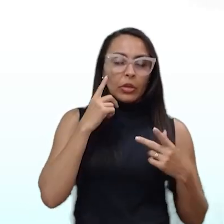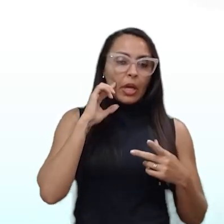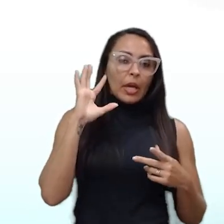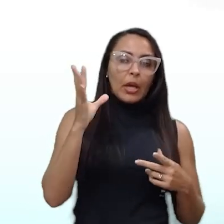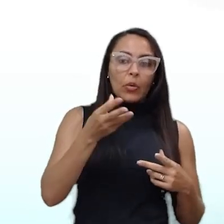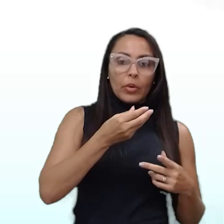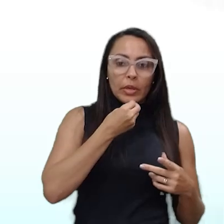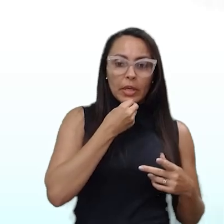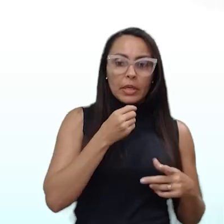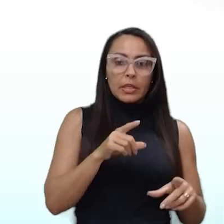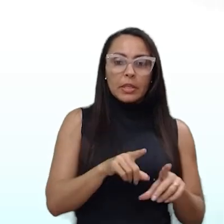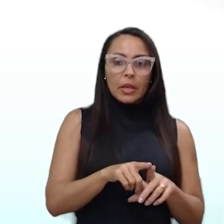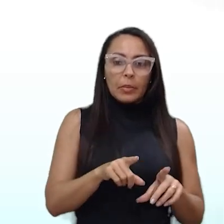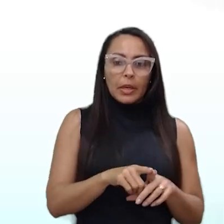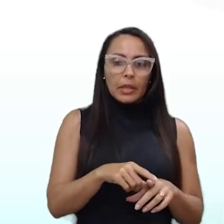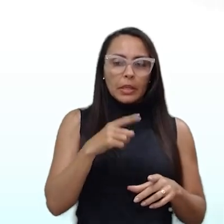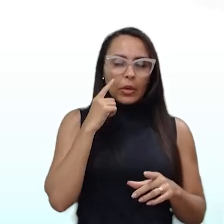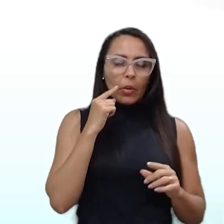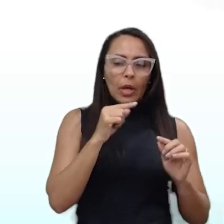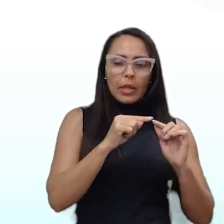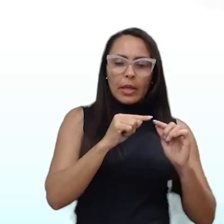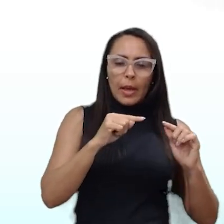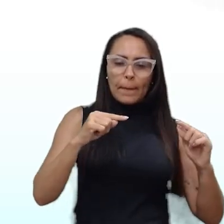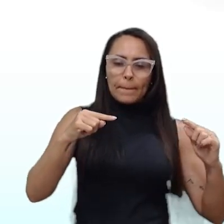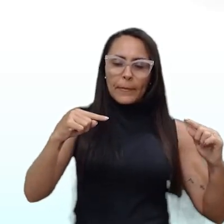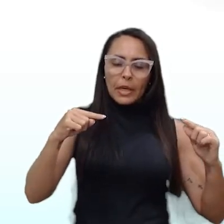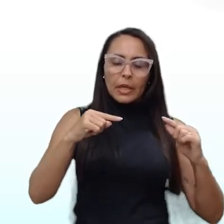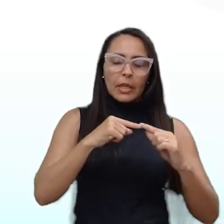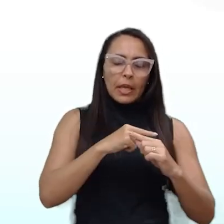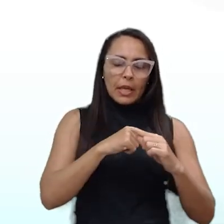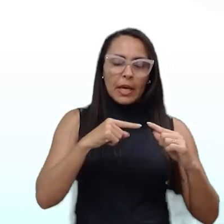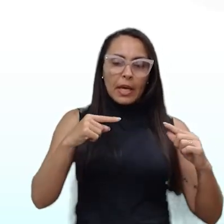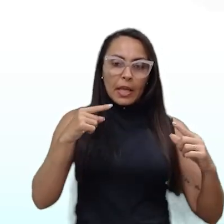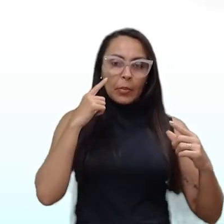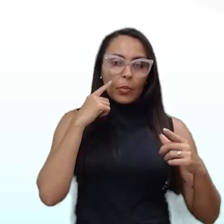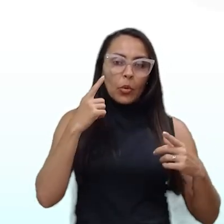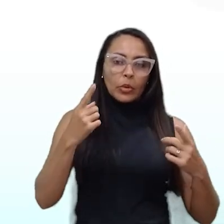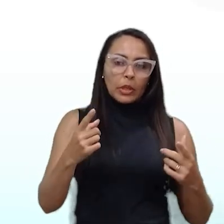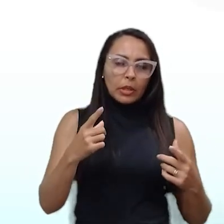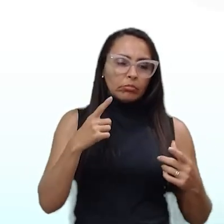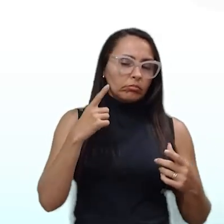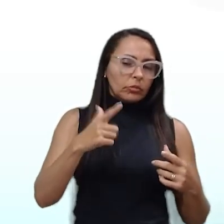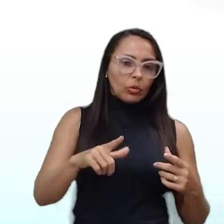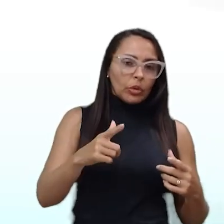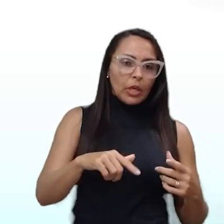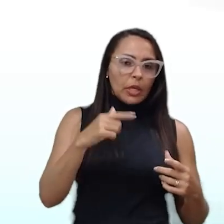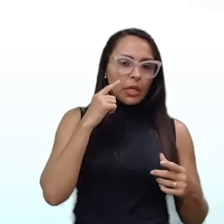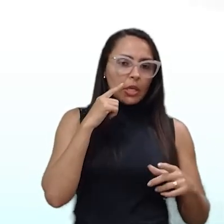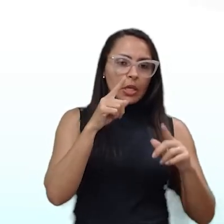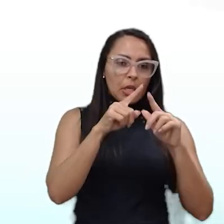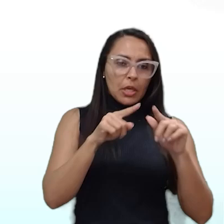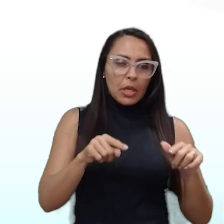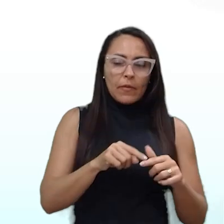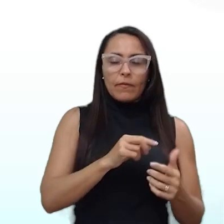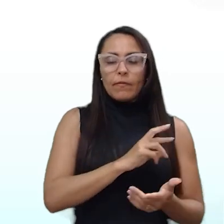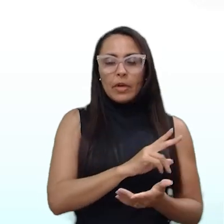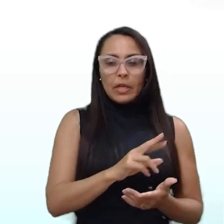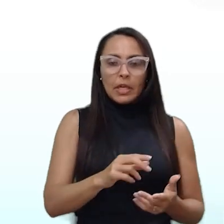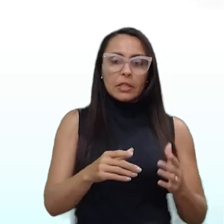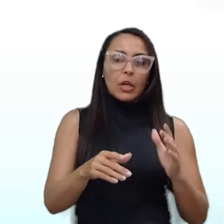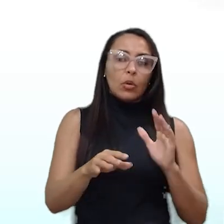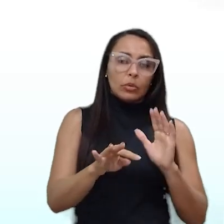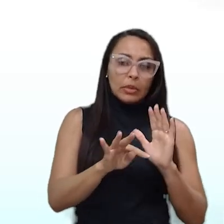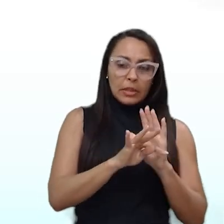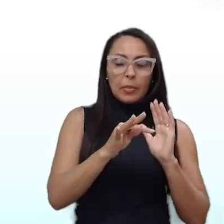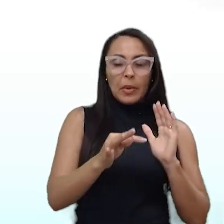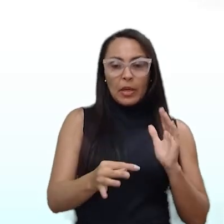um calor latente quando o gráfico é uma linha paralela, porque a temperatura não sofre variação, mas o estado físico sim, ou